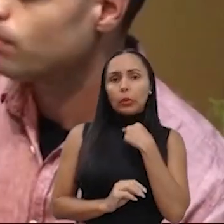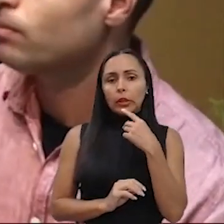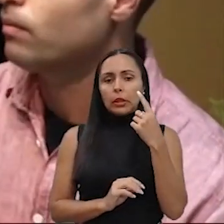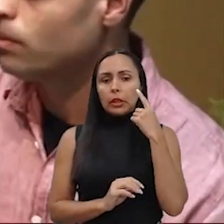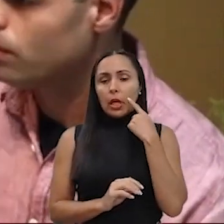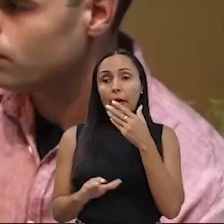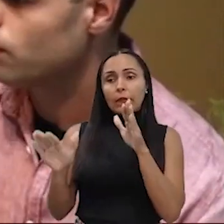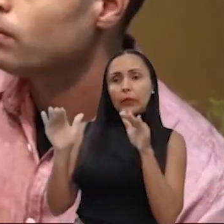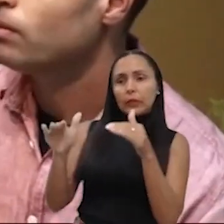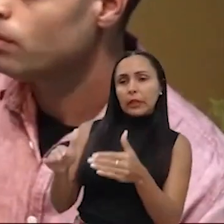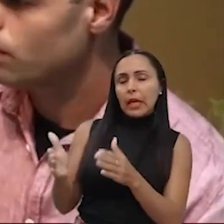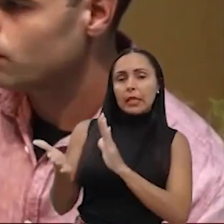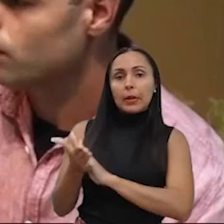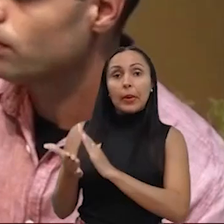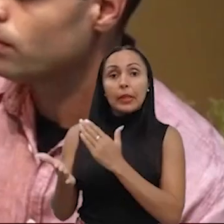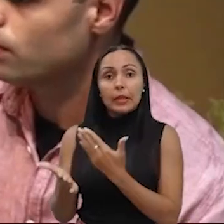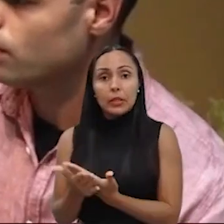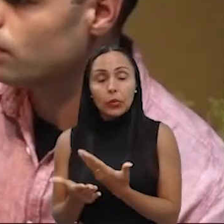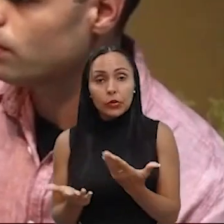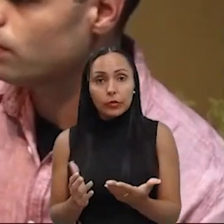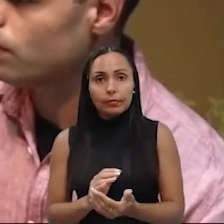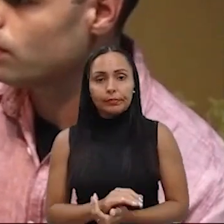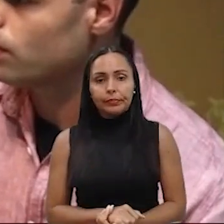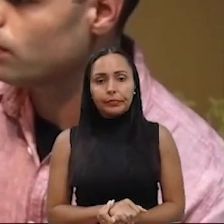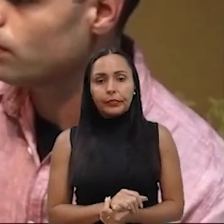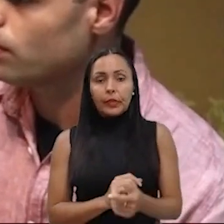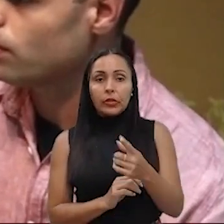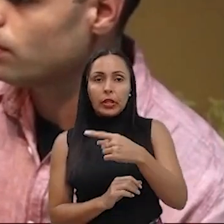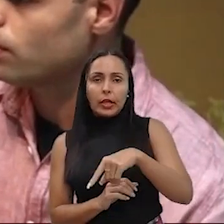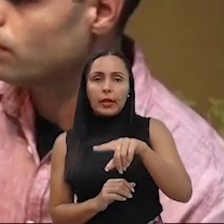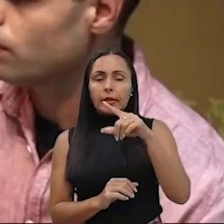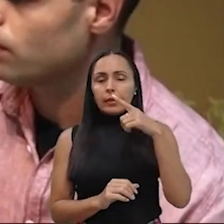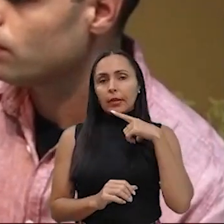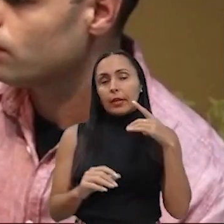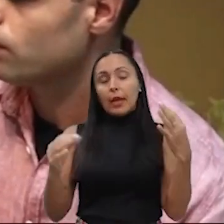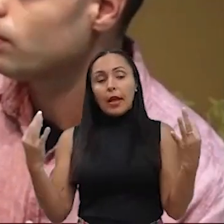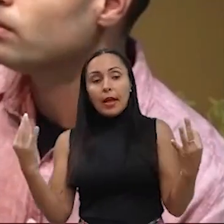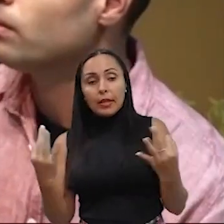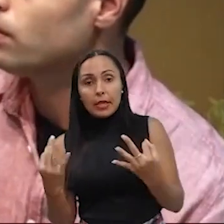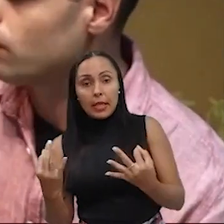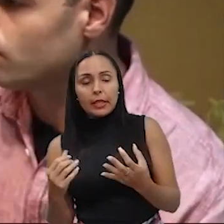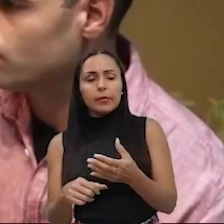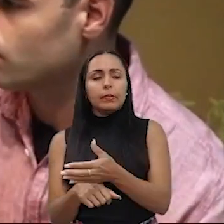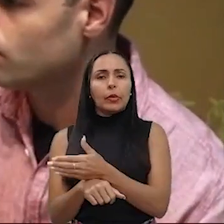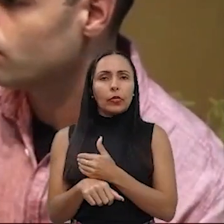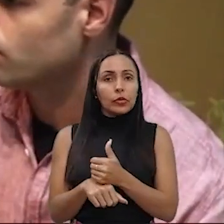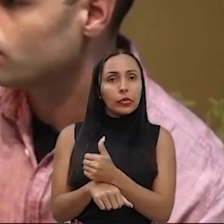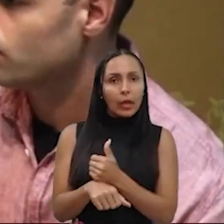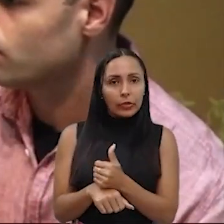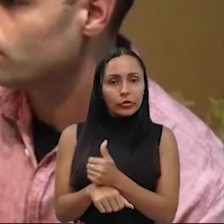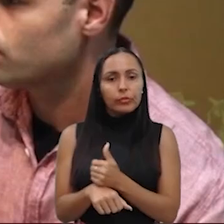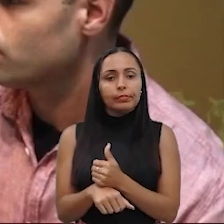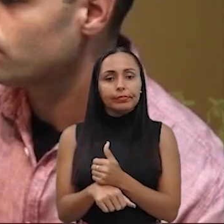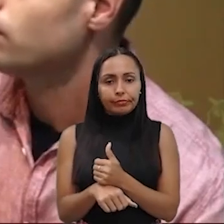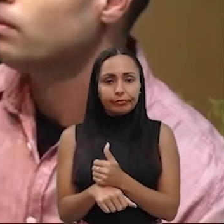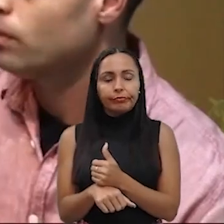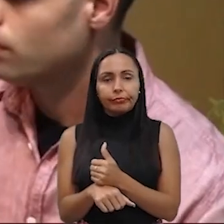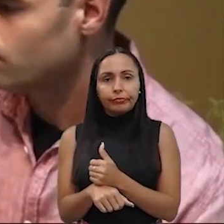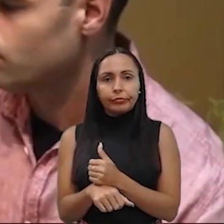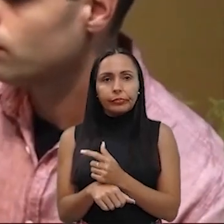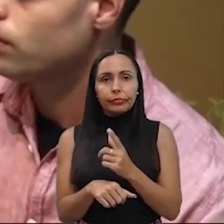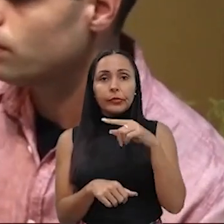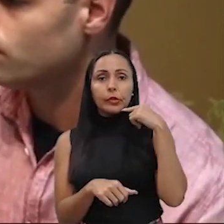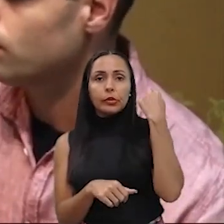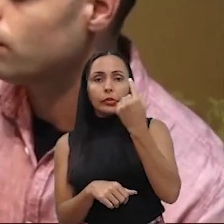as interpretações ou as versões. A gente tem excelentes profissionais no nosso país, no